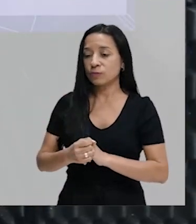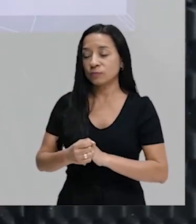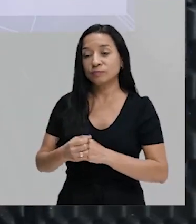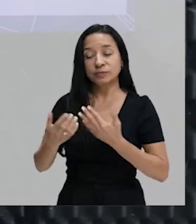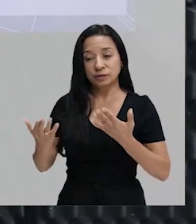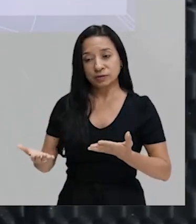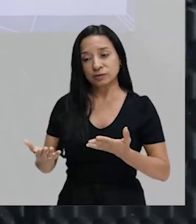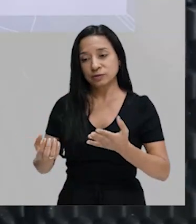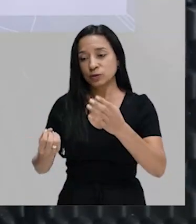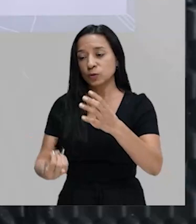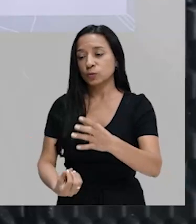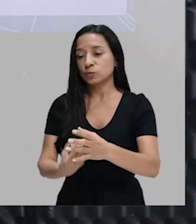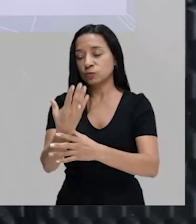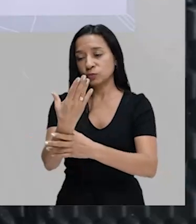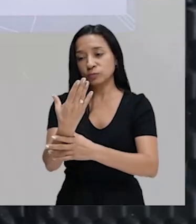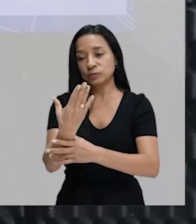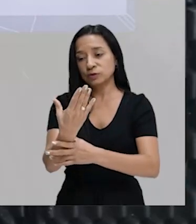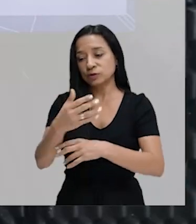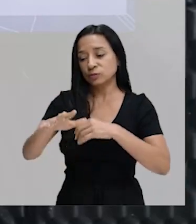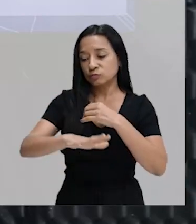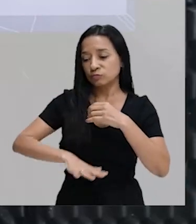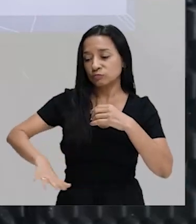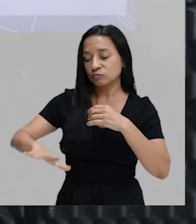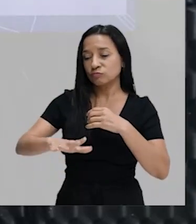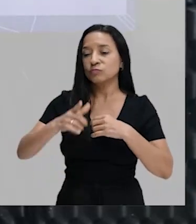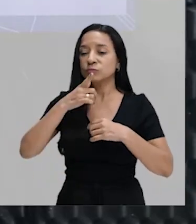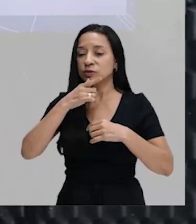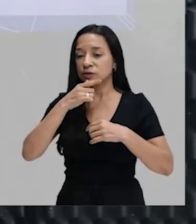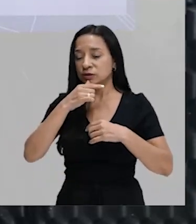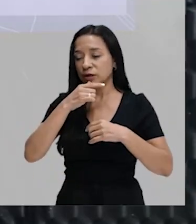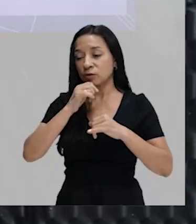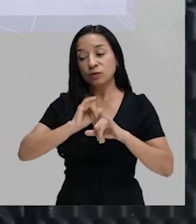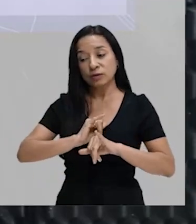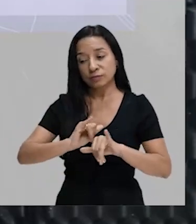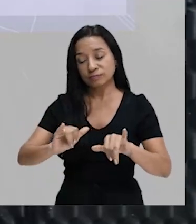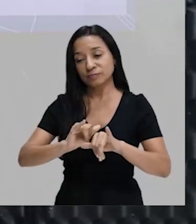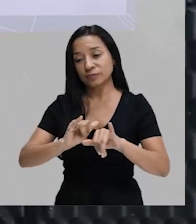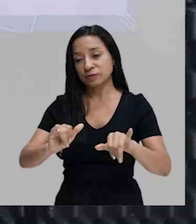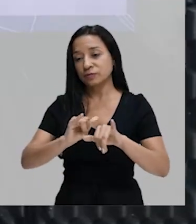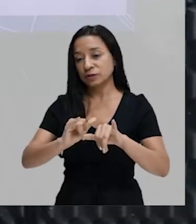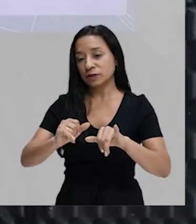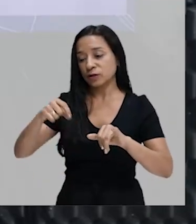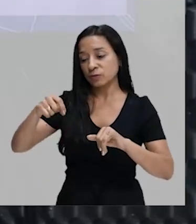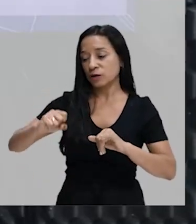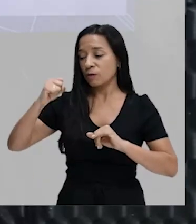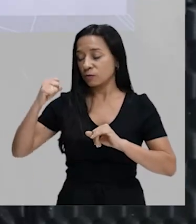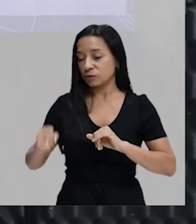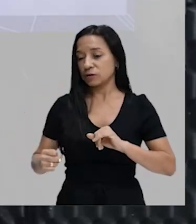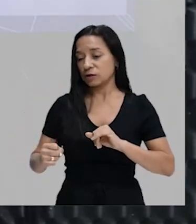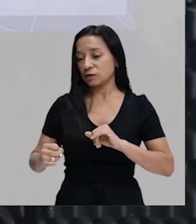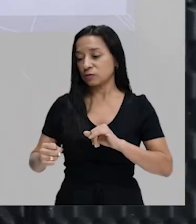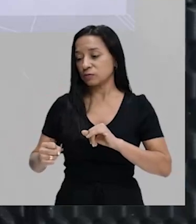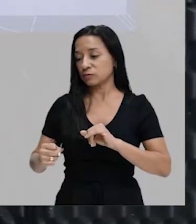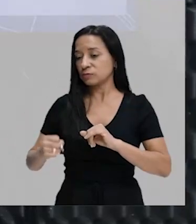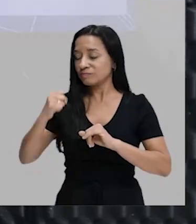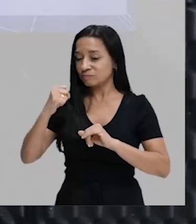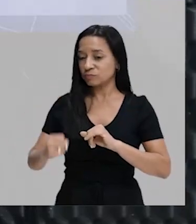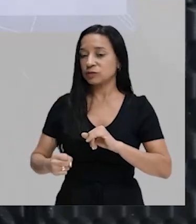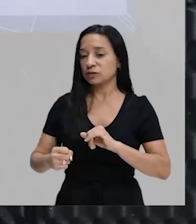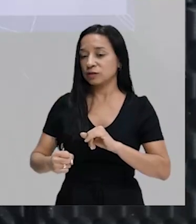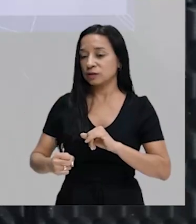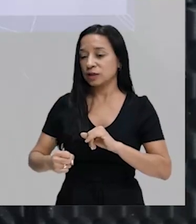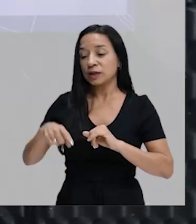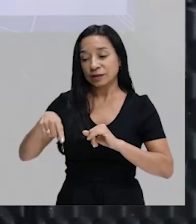lago Titicaca e eles foram avisados de que o lugar onde o cetro de ouro afundaria seria o lugar propício